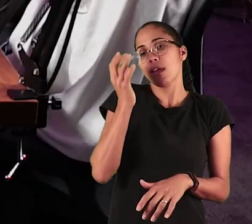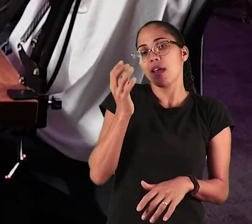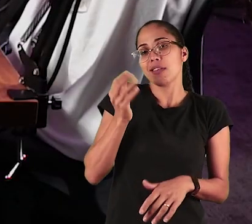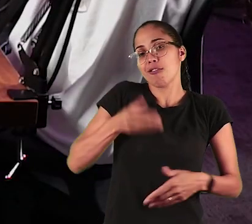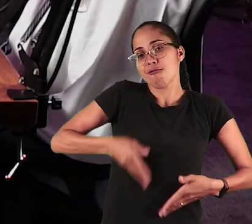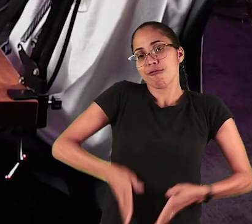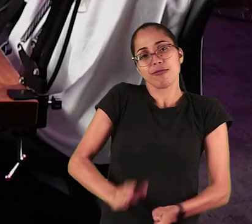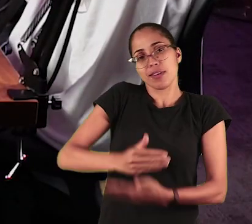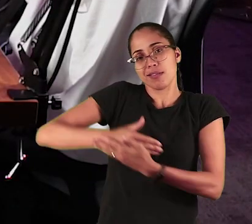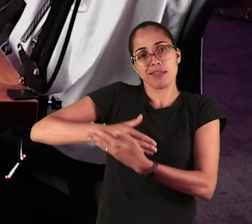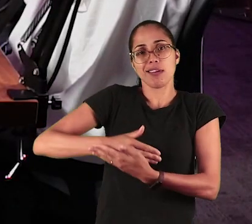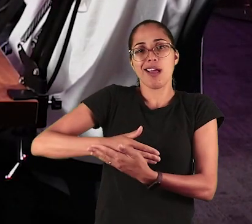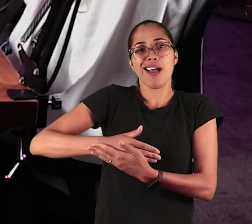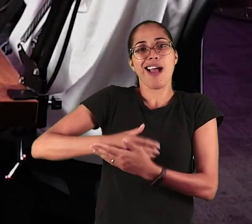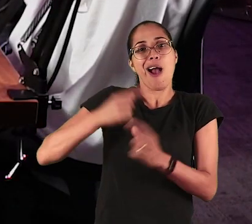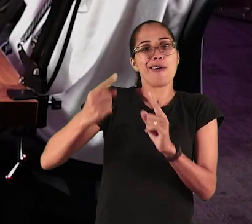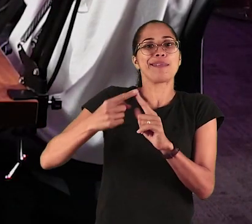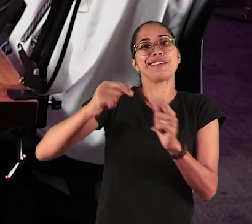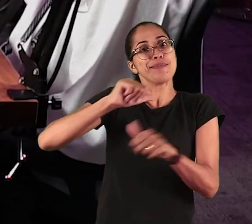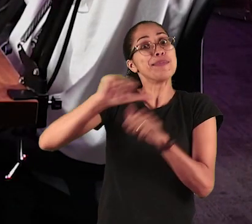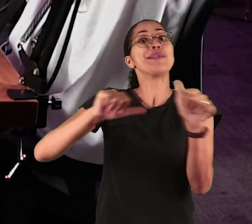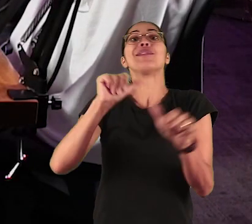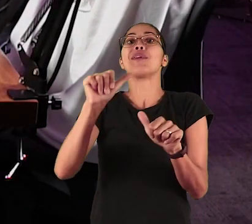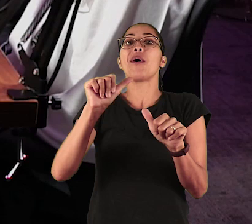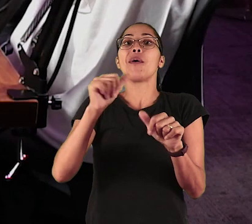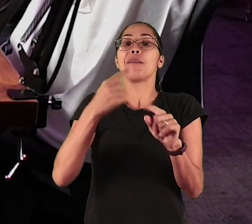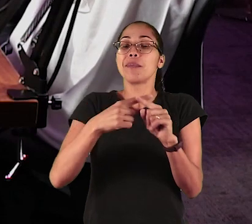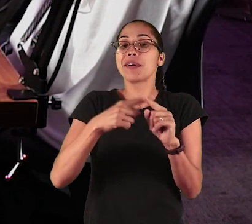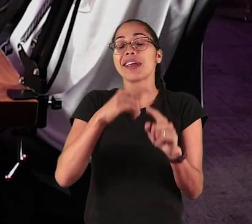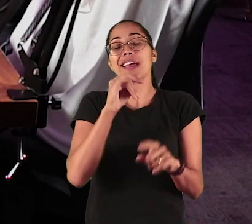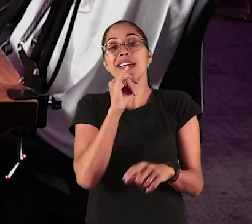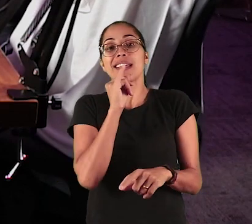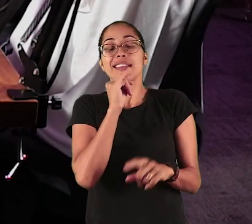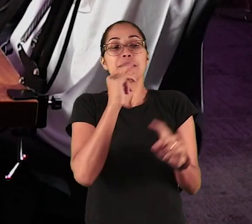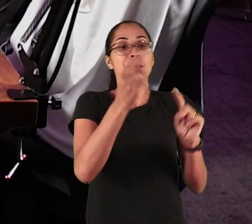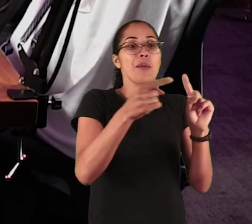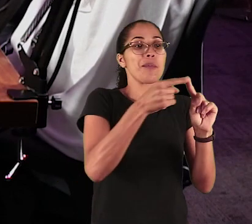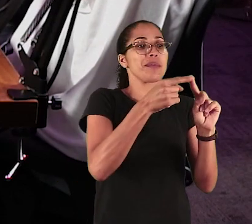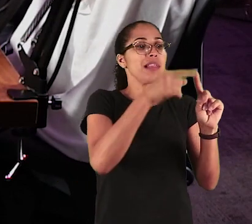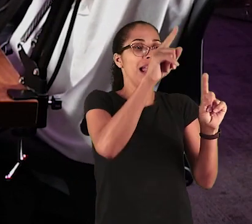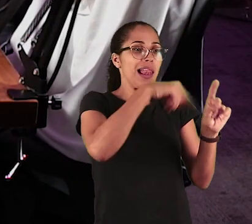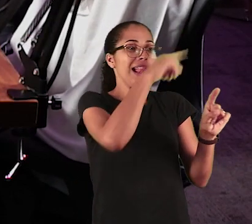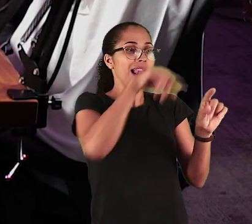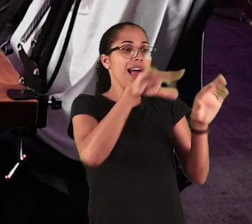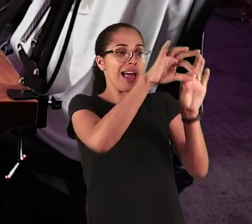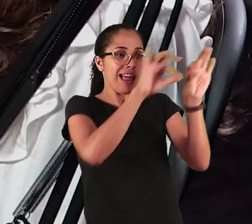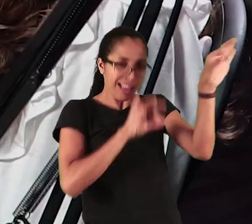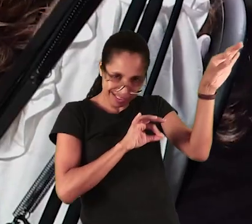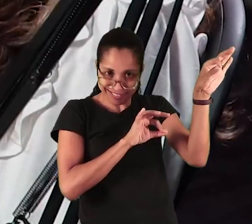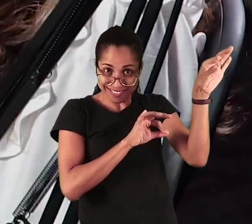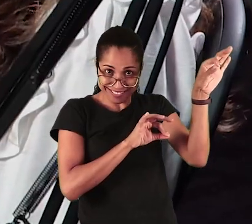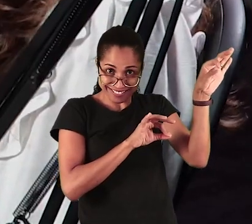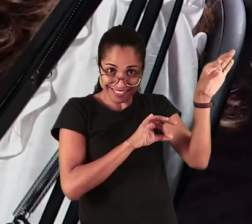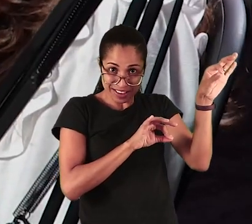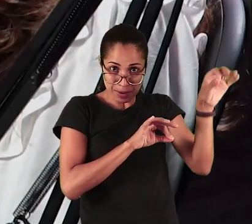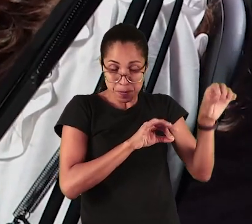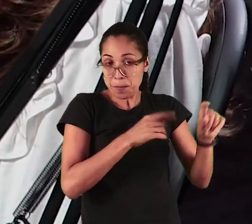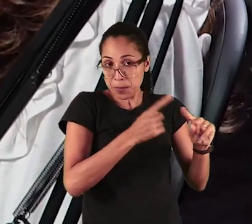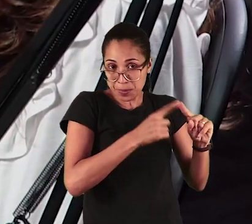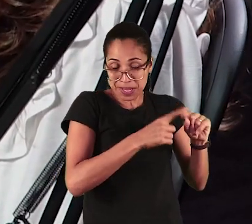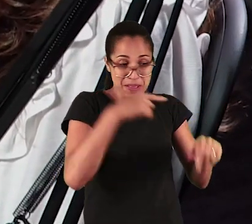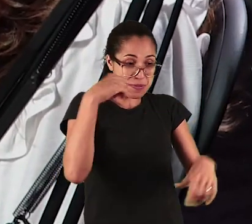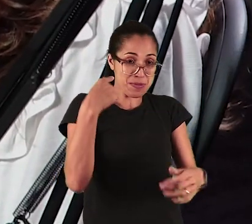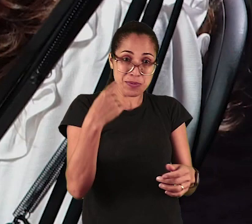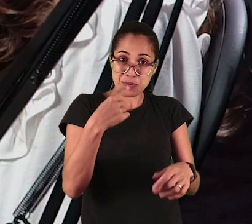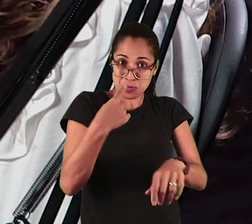filho então propósito mudou na vida tudo aquilo que você tinha como propósito ser risca rasga e naquele dia que